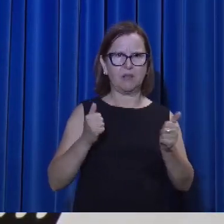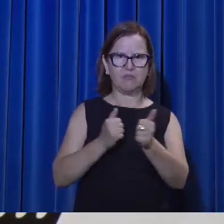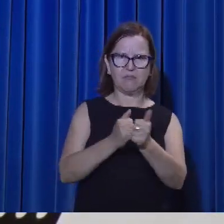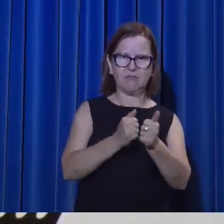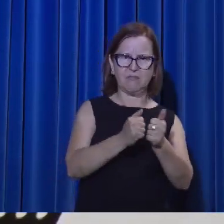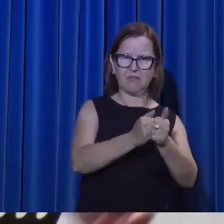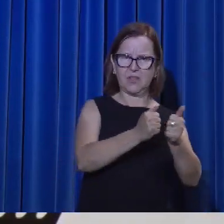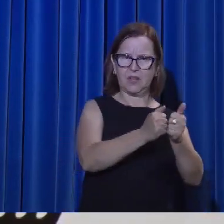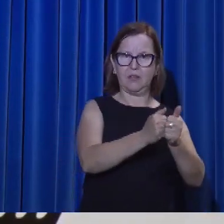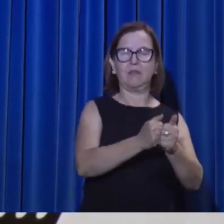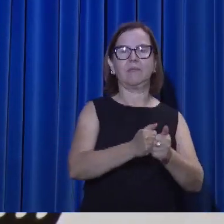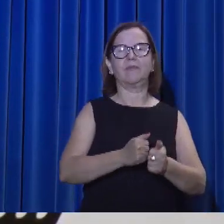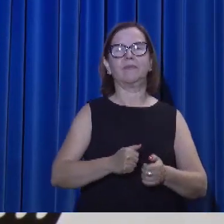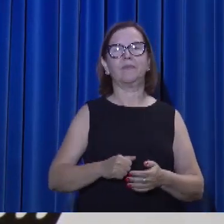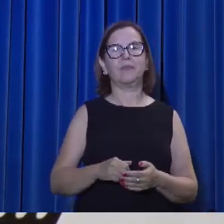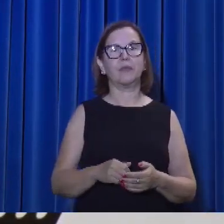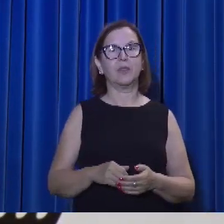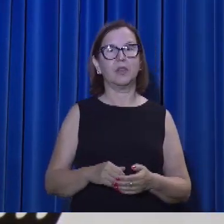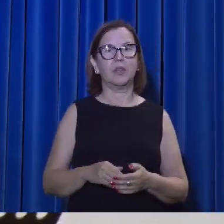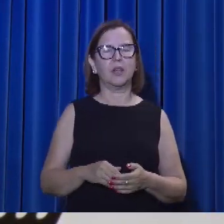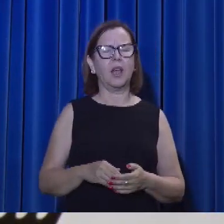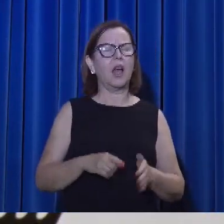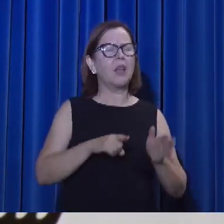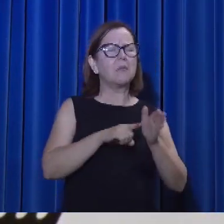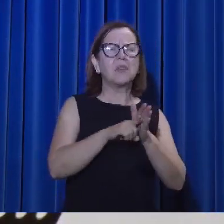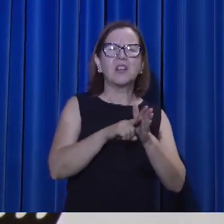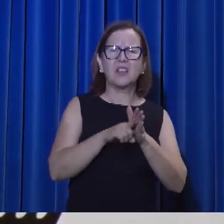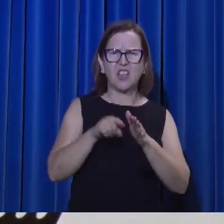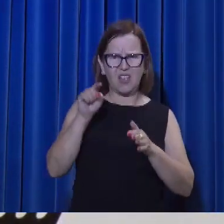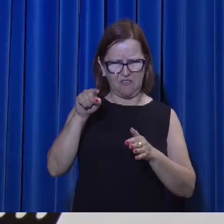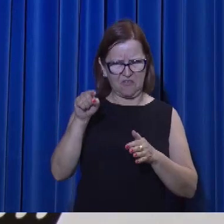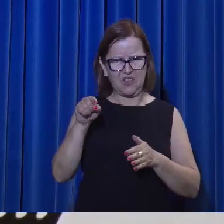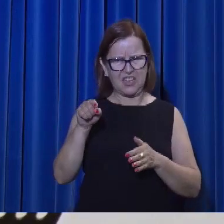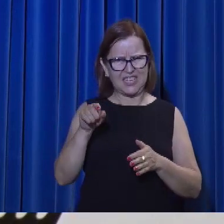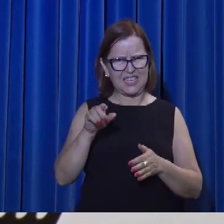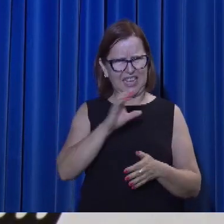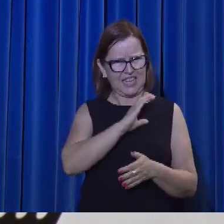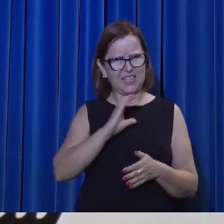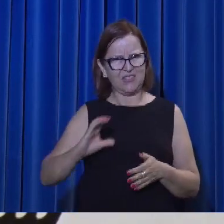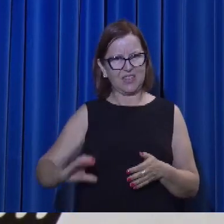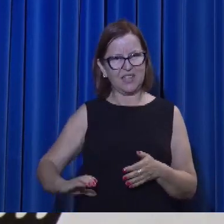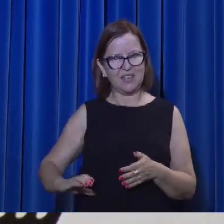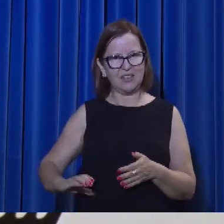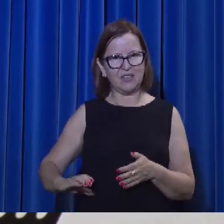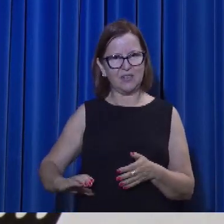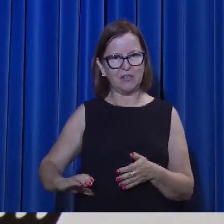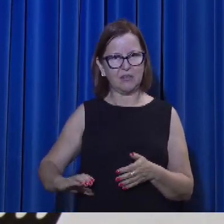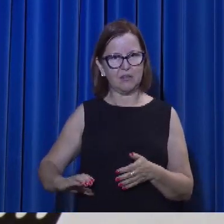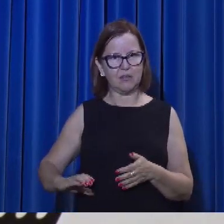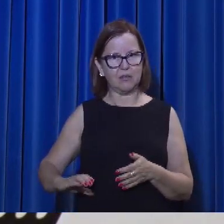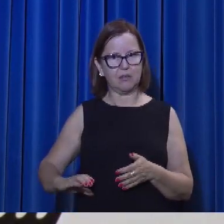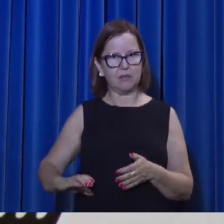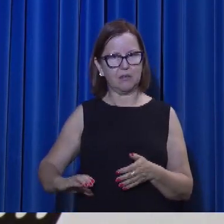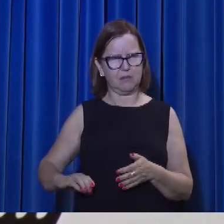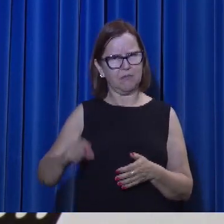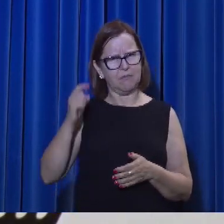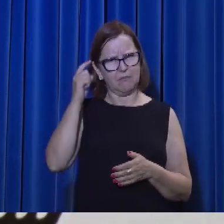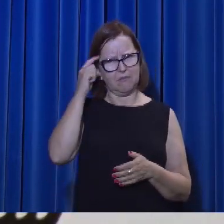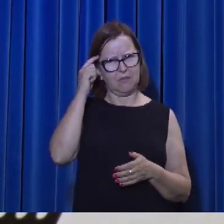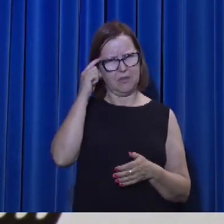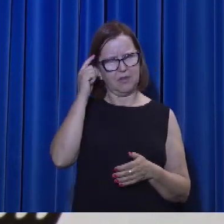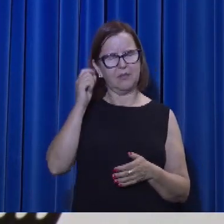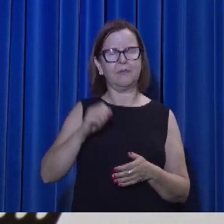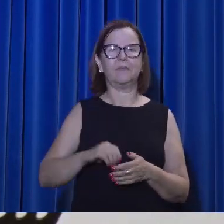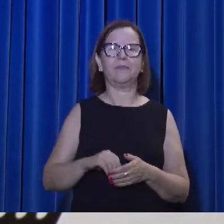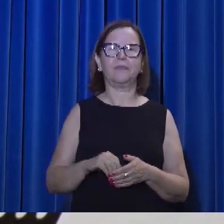ministério dele estava... E aí chegaram para ele e perguntaram assim, você é o Cristo? Olha a tentação, né?